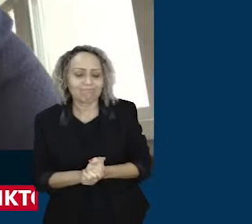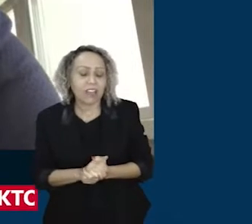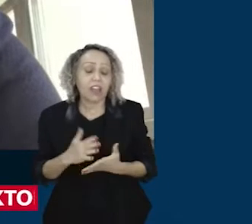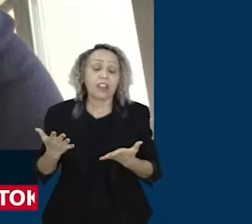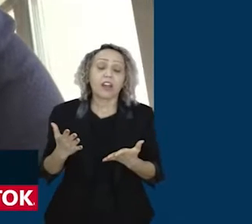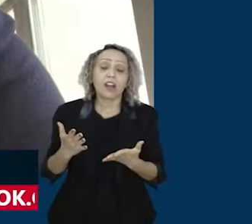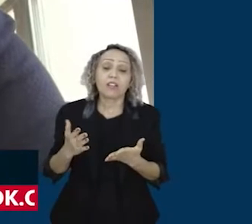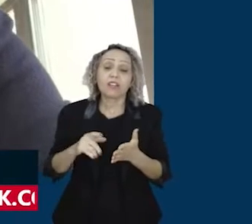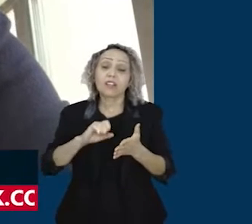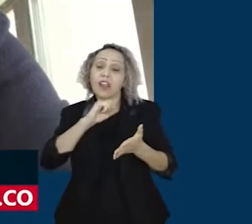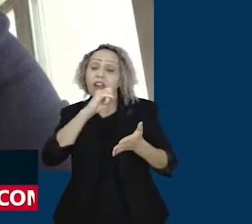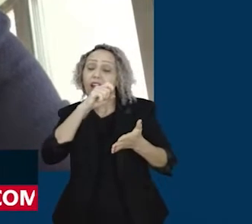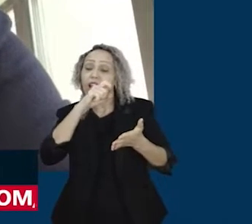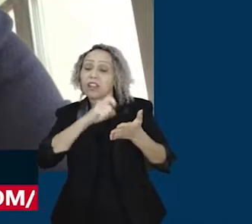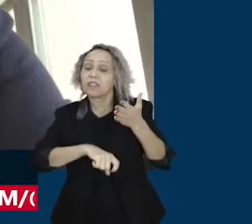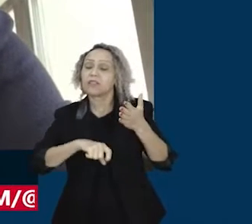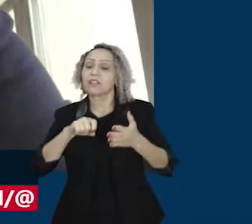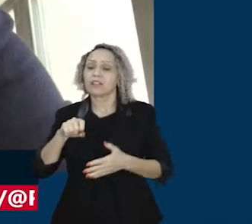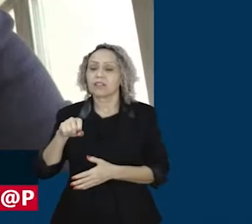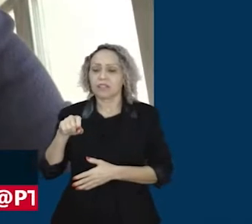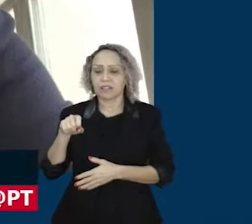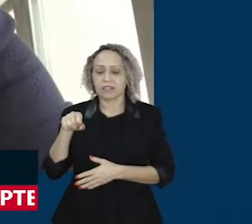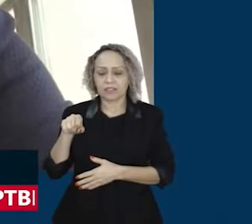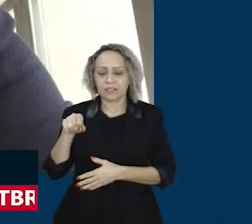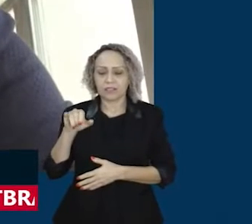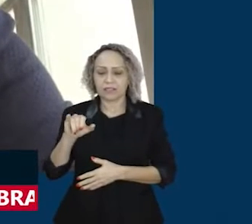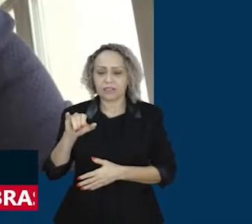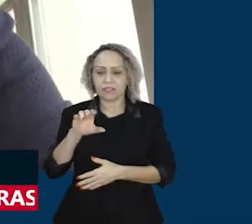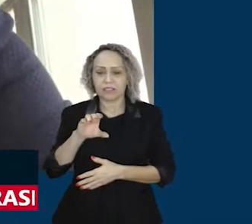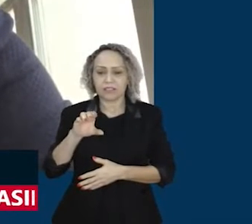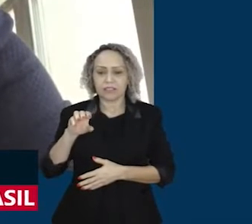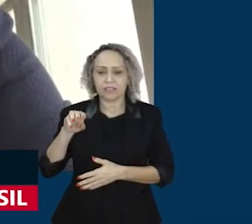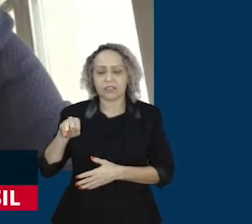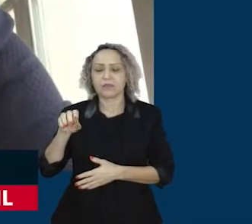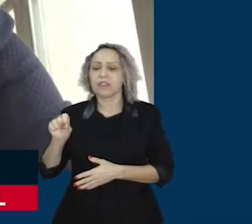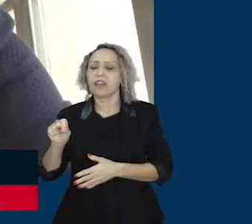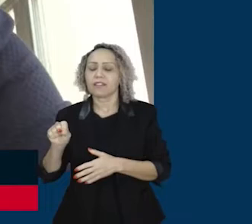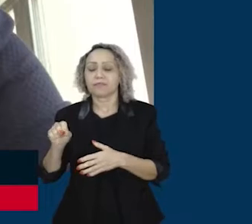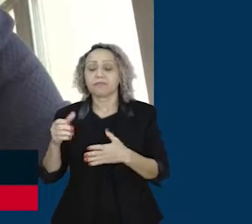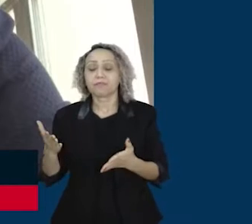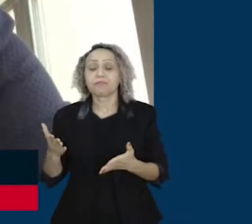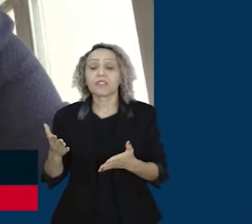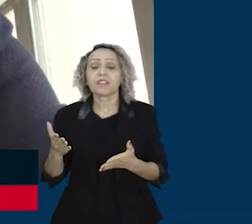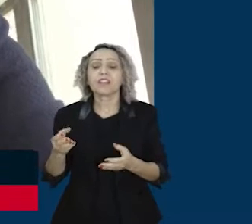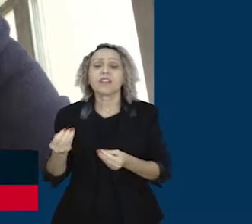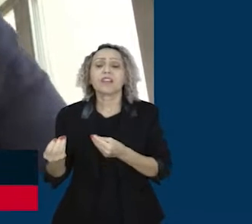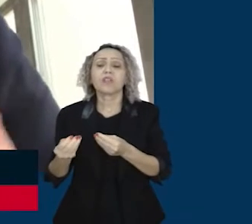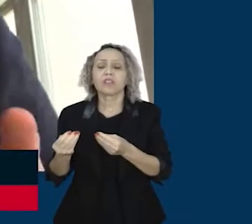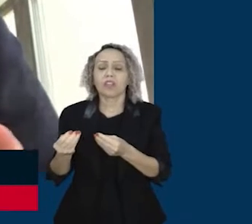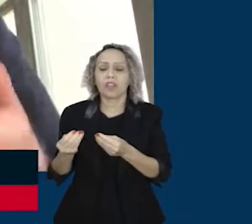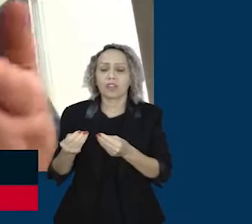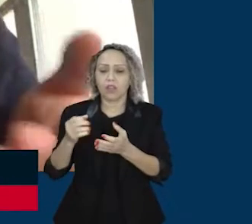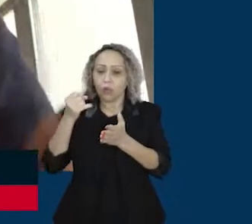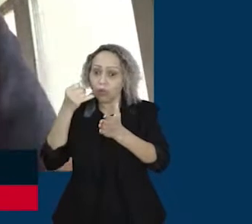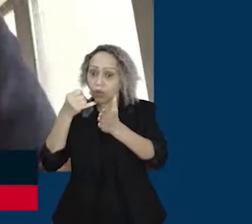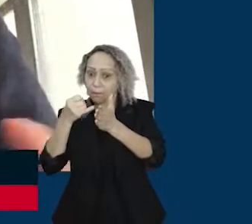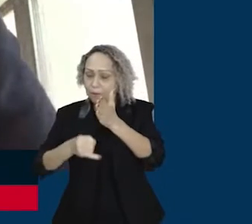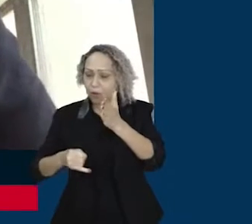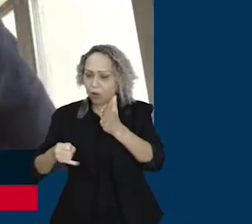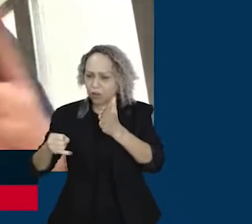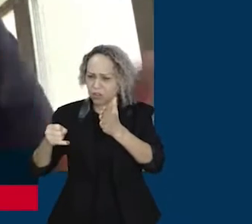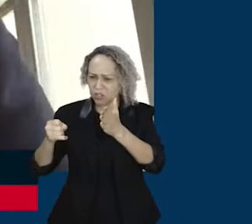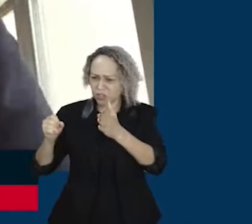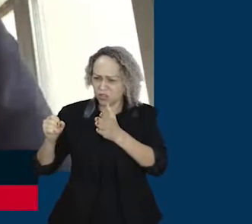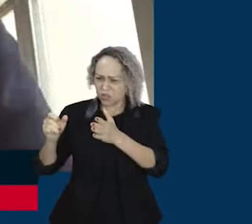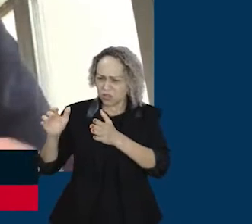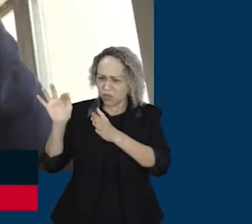e apenas na dimensão, portanto, dos estados, já que os impostos federais nos combustíveis, por uma decisão